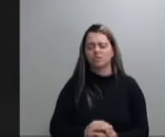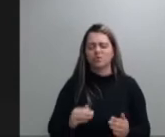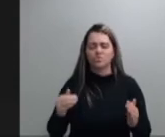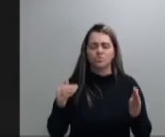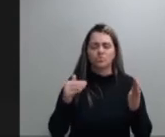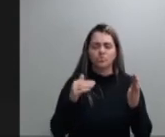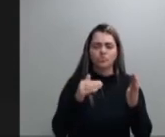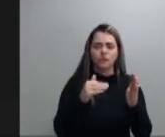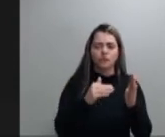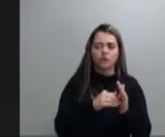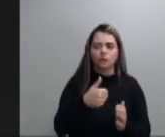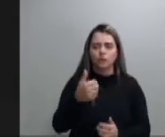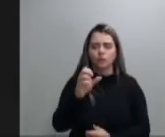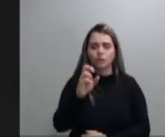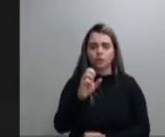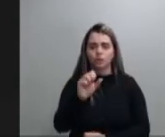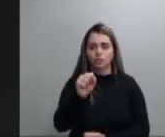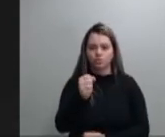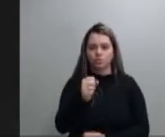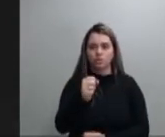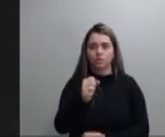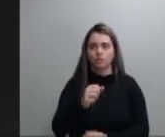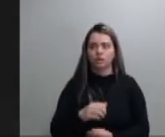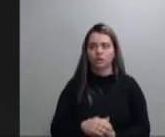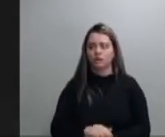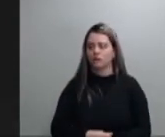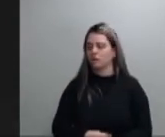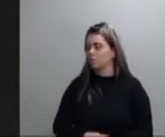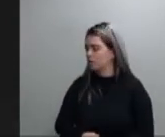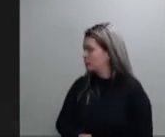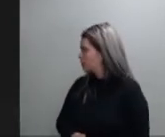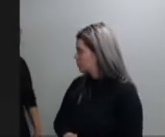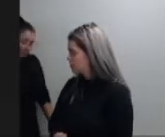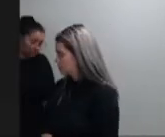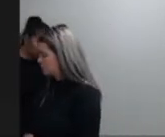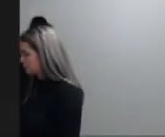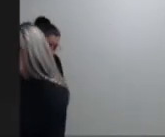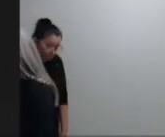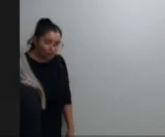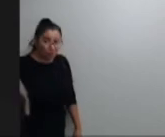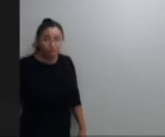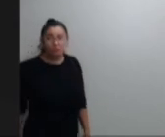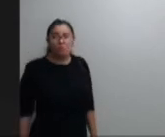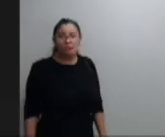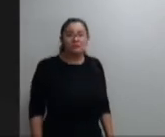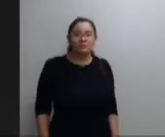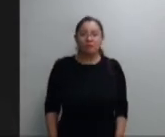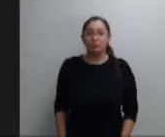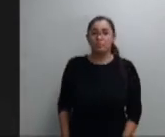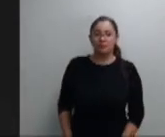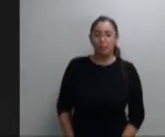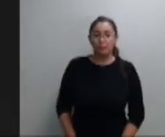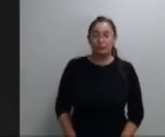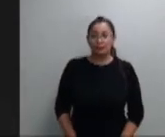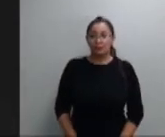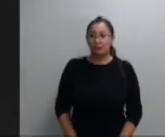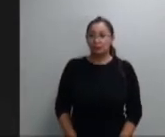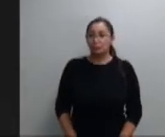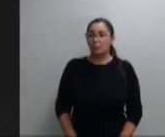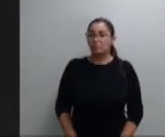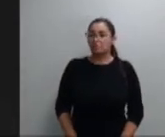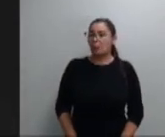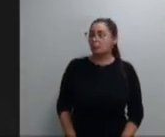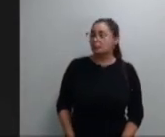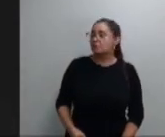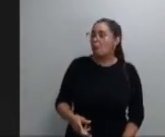se estabeleceu um grande debate entre Alexander Hamilton entre Hamilton e Jefferson Hamilton achava que quanto